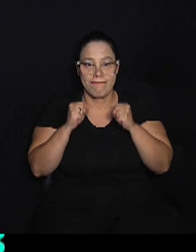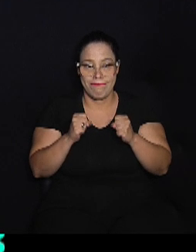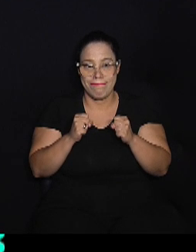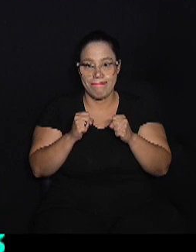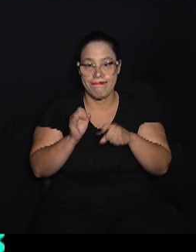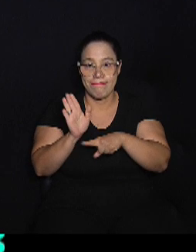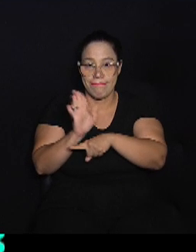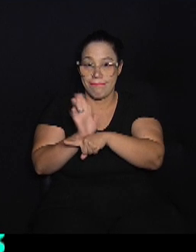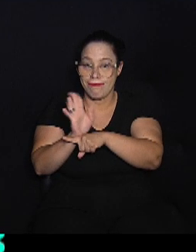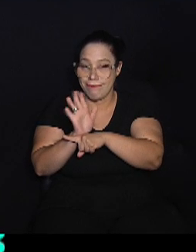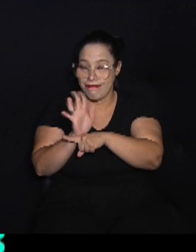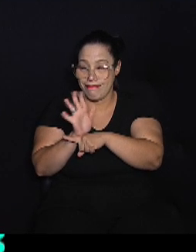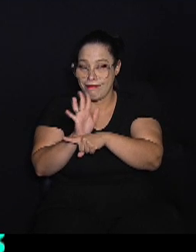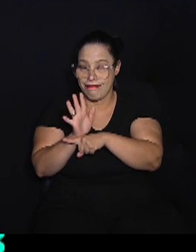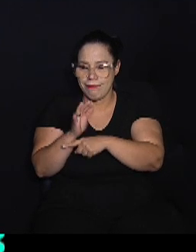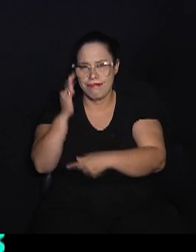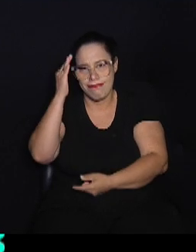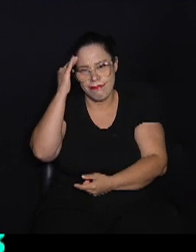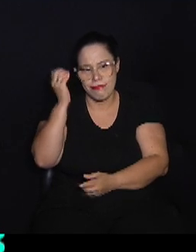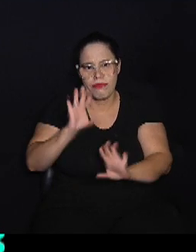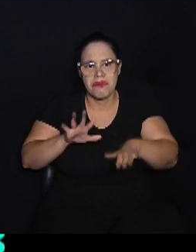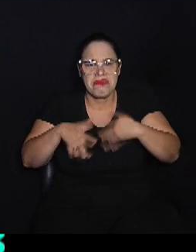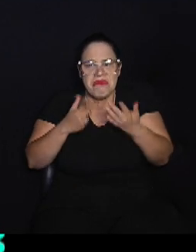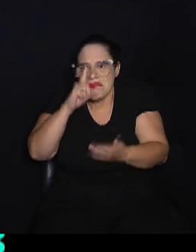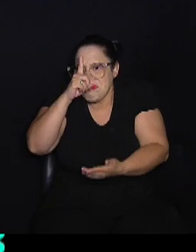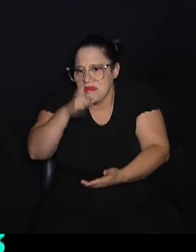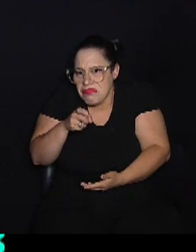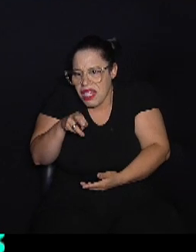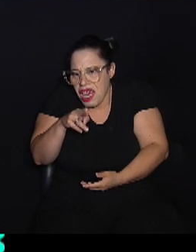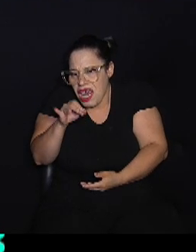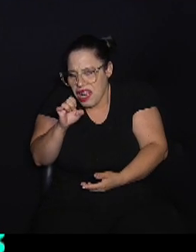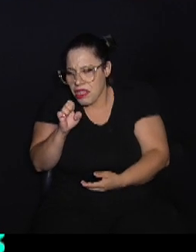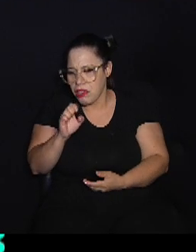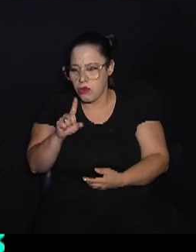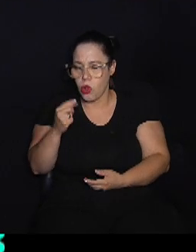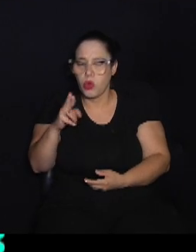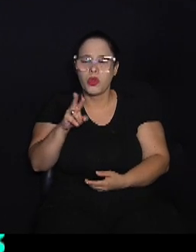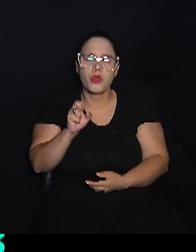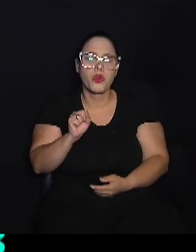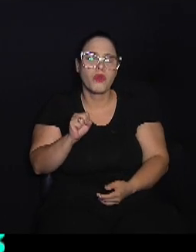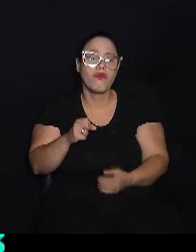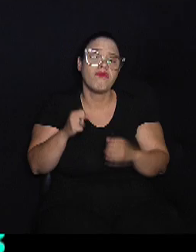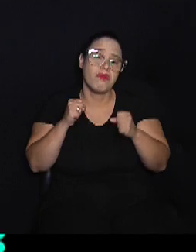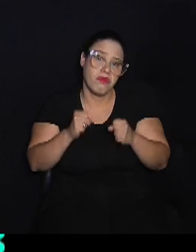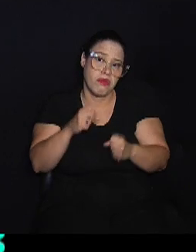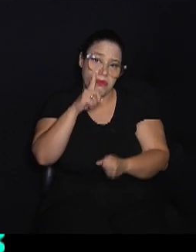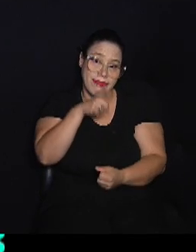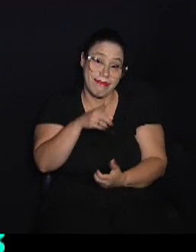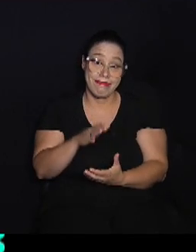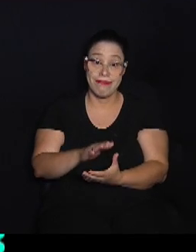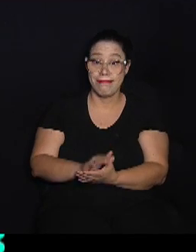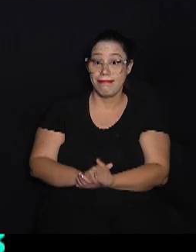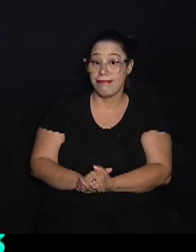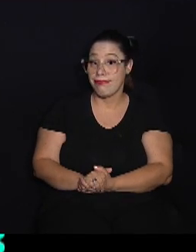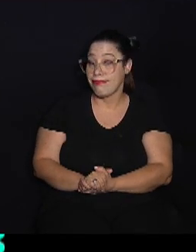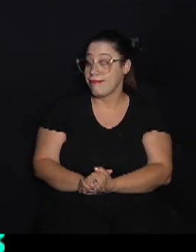conferir este filme e saber qual a decisão Elizabeth ou Sue vai tomar.